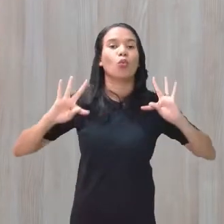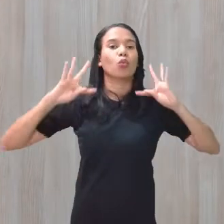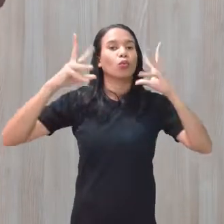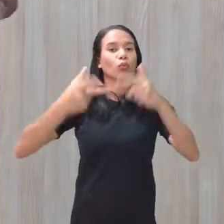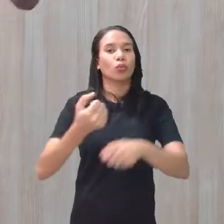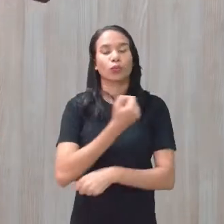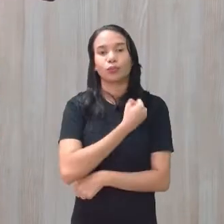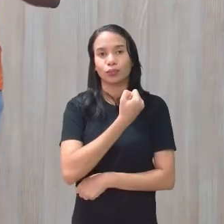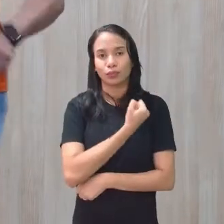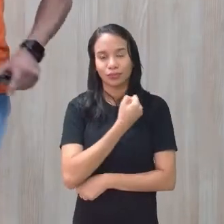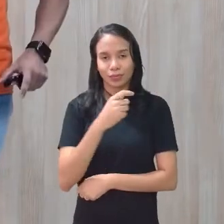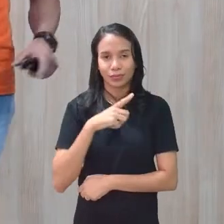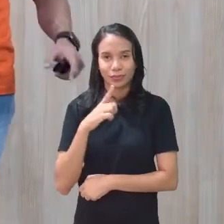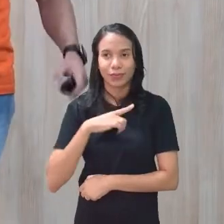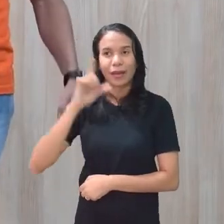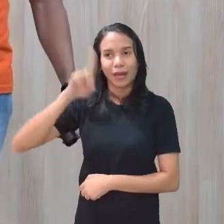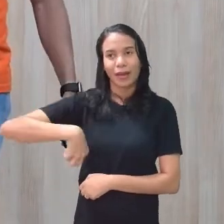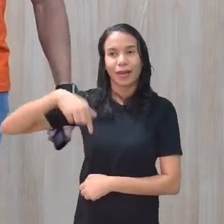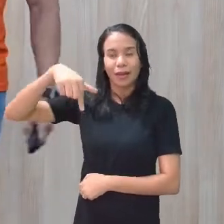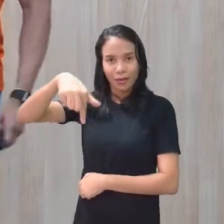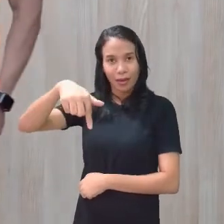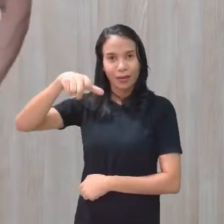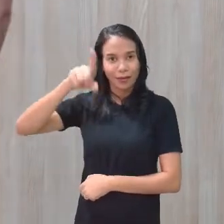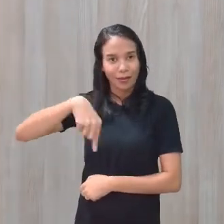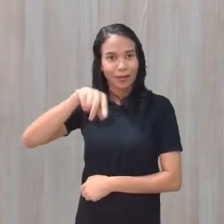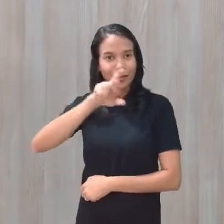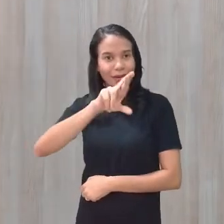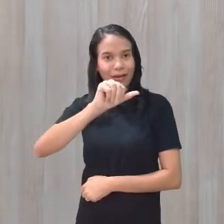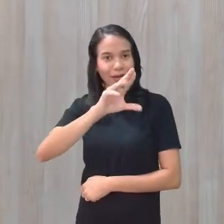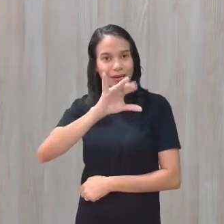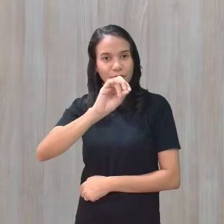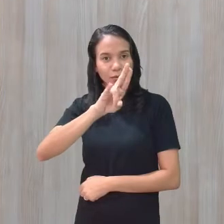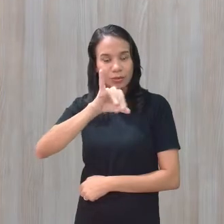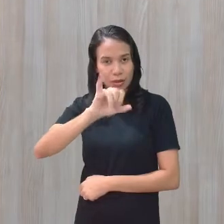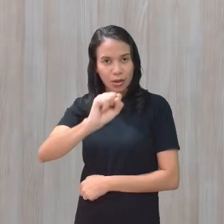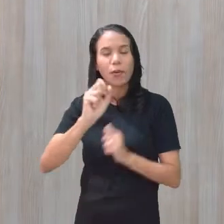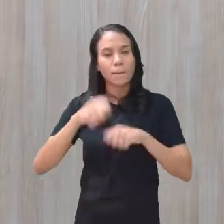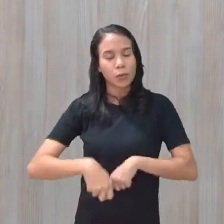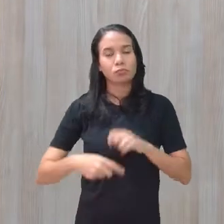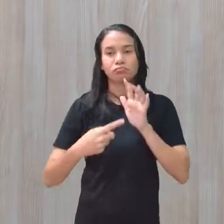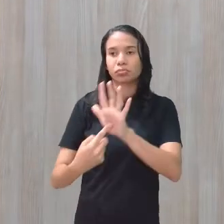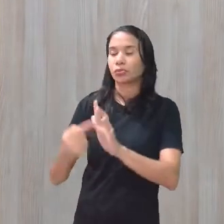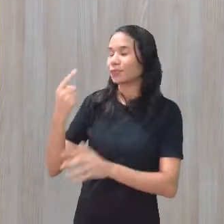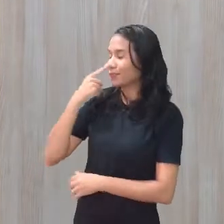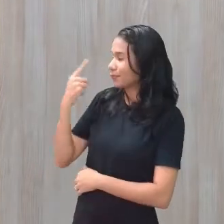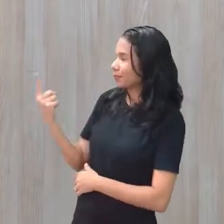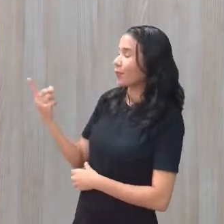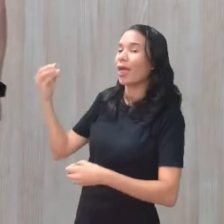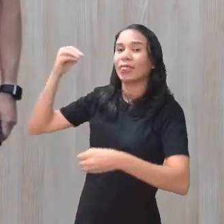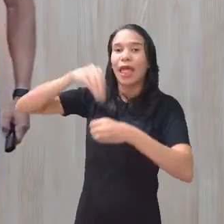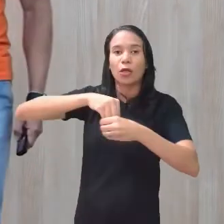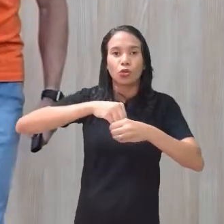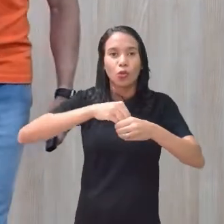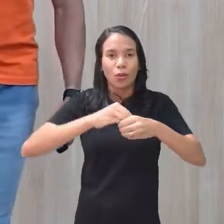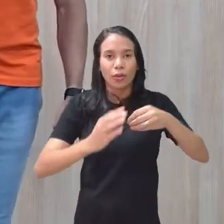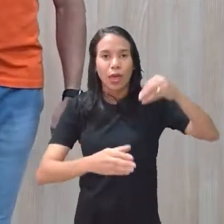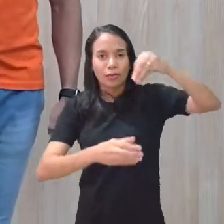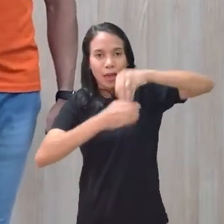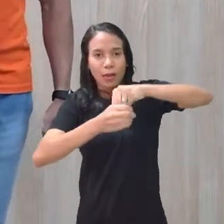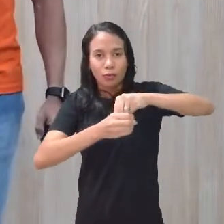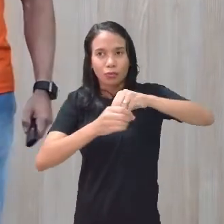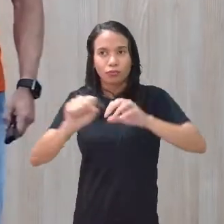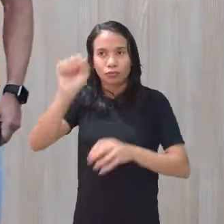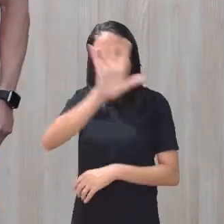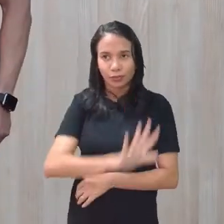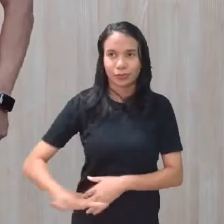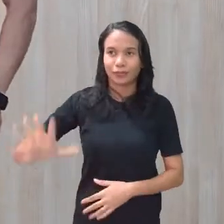os números naturais e os inteiros também, certo? Então eu posso escrever dessa forma aí os conjuntos